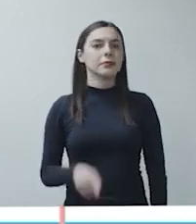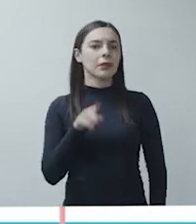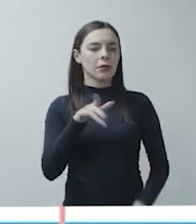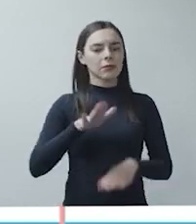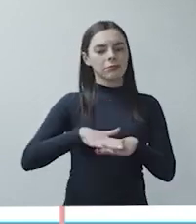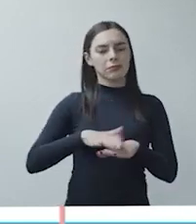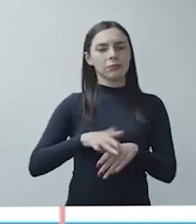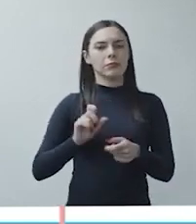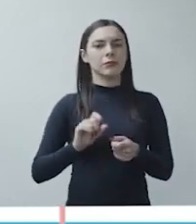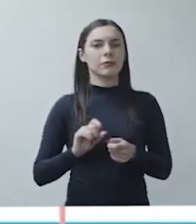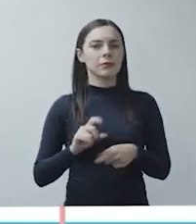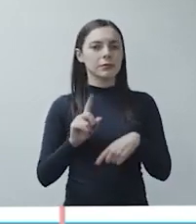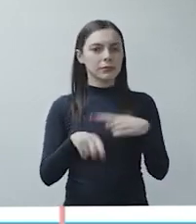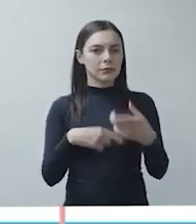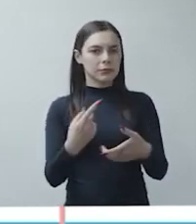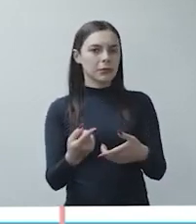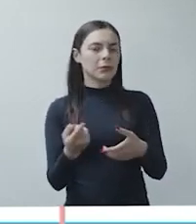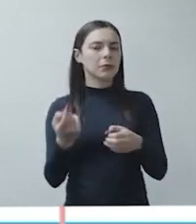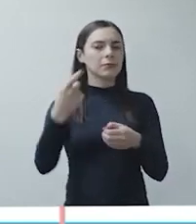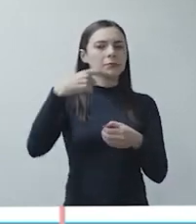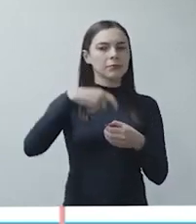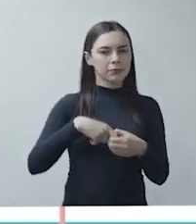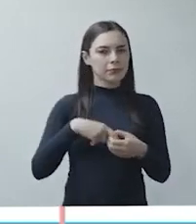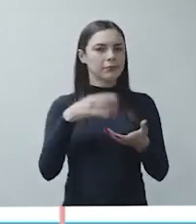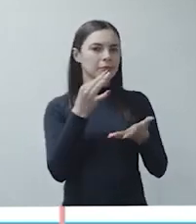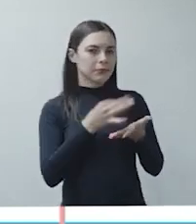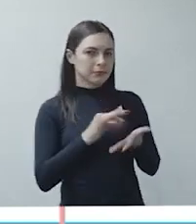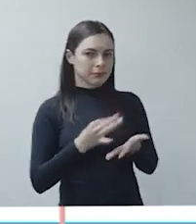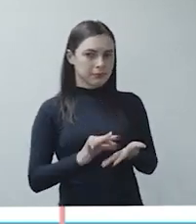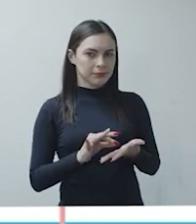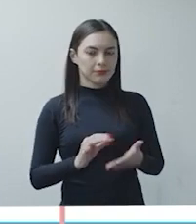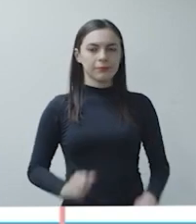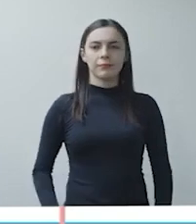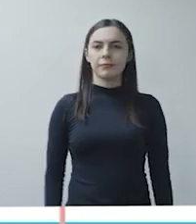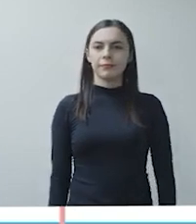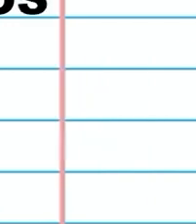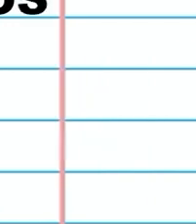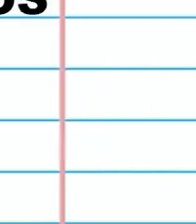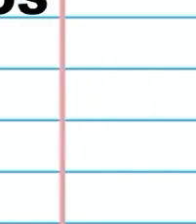façam em casa e nós já iremos retornar para fazer a correção.